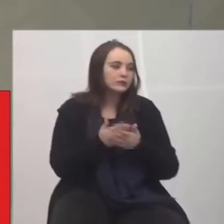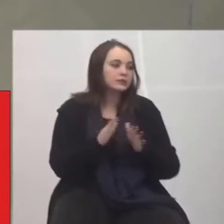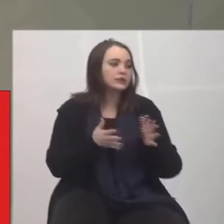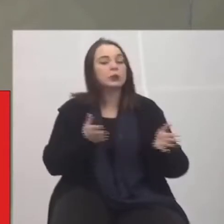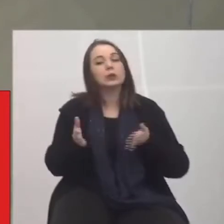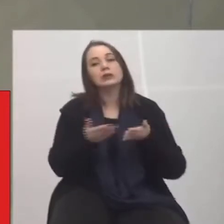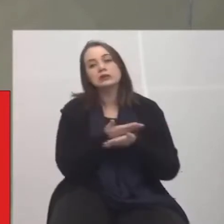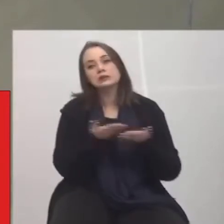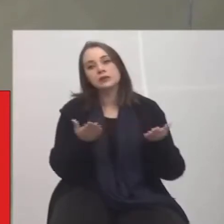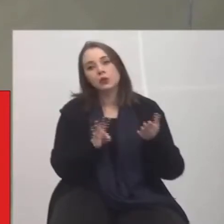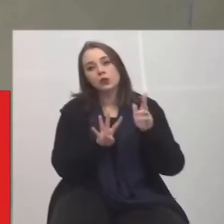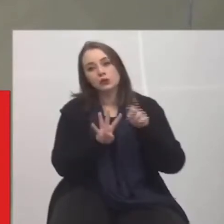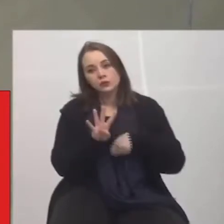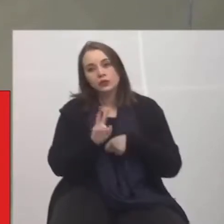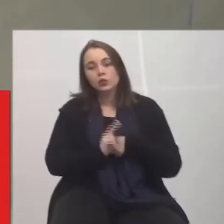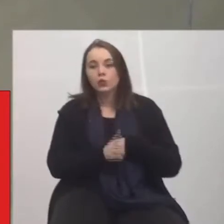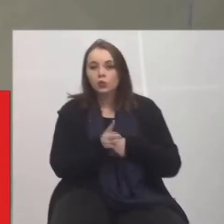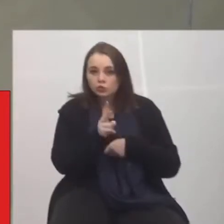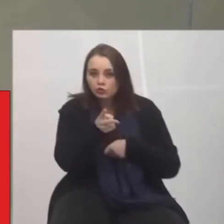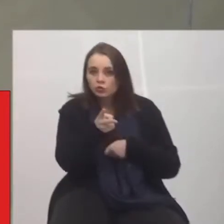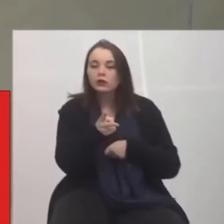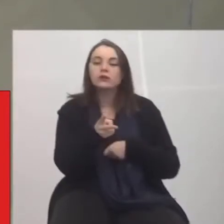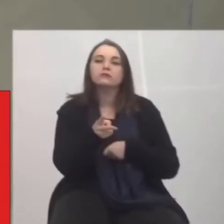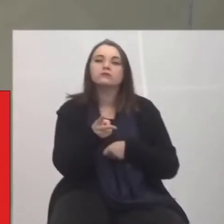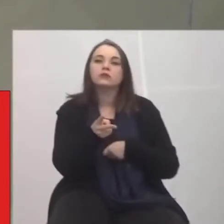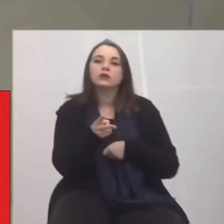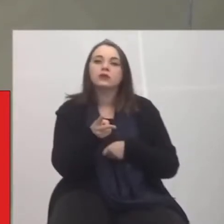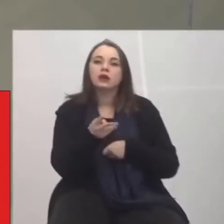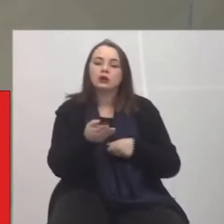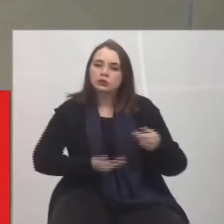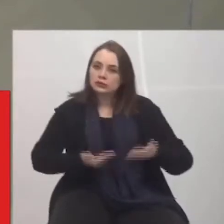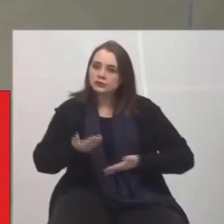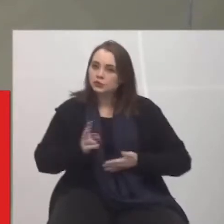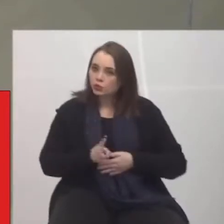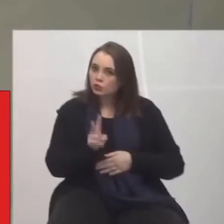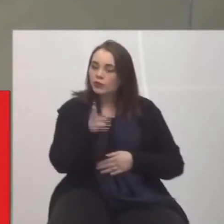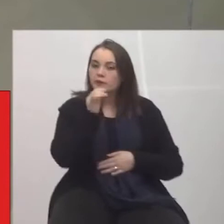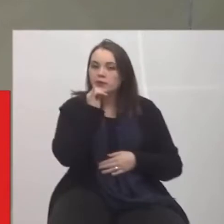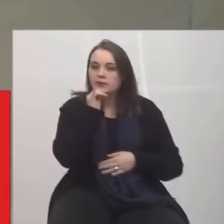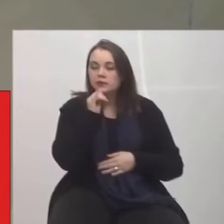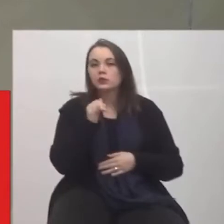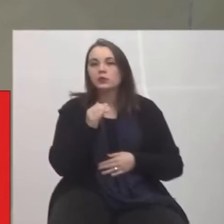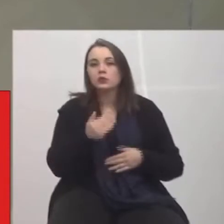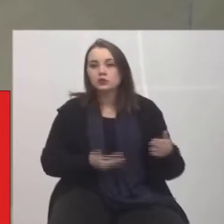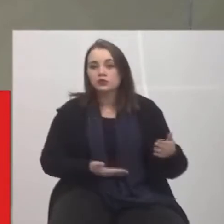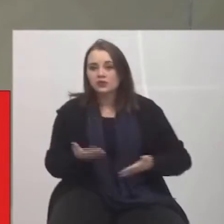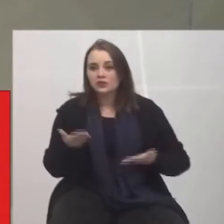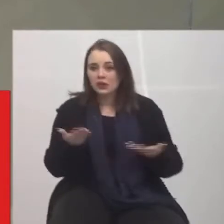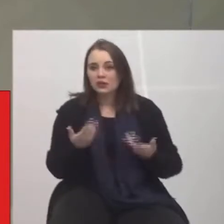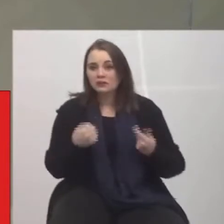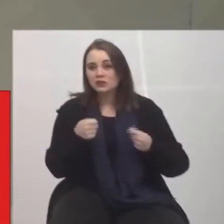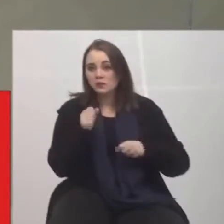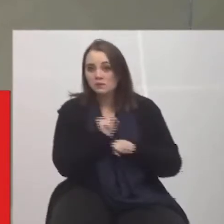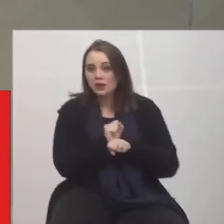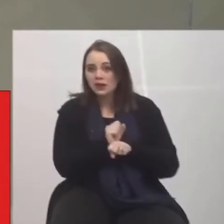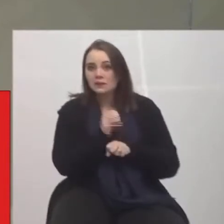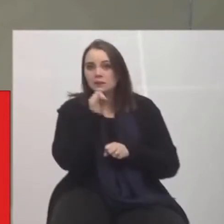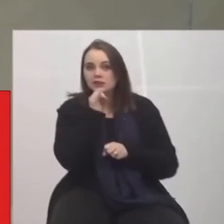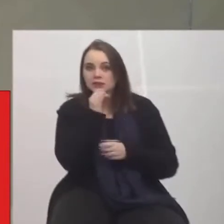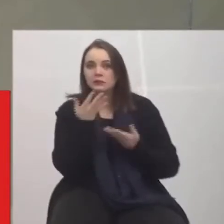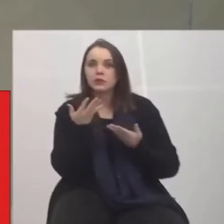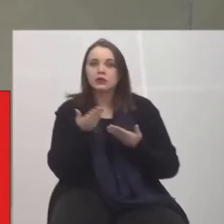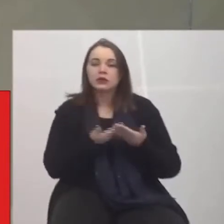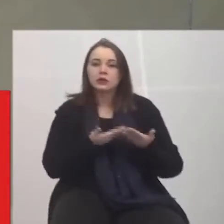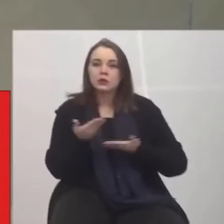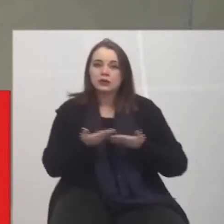período, seguiu-se com os impactos da prestação de alguns serviços. Então, os serviços mais afetados na atenção básica, então,